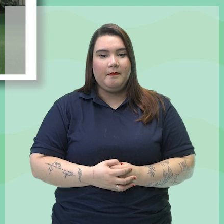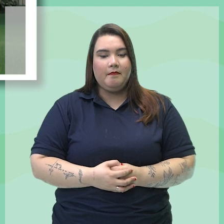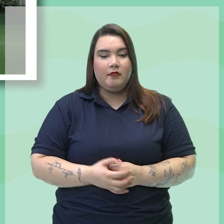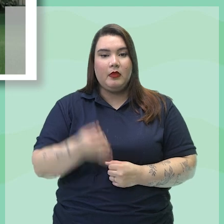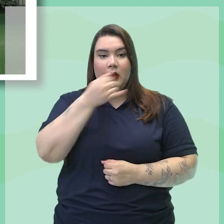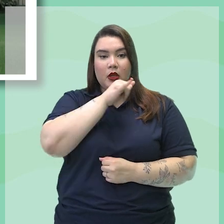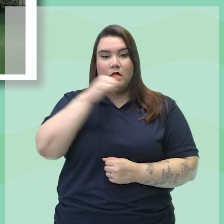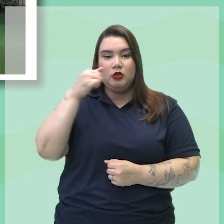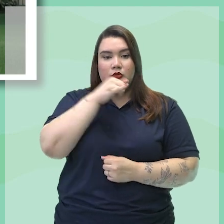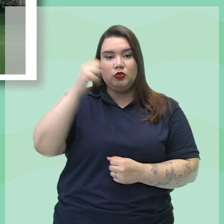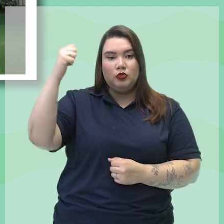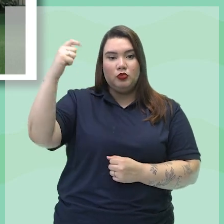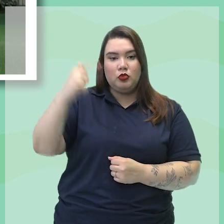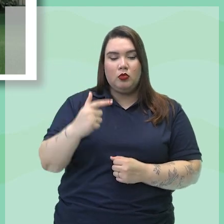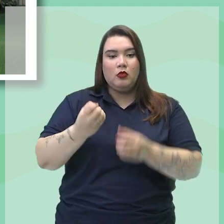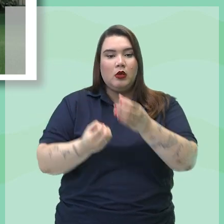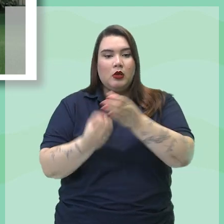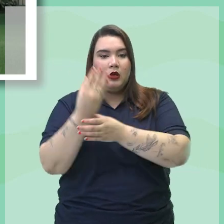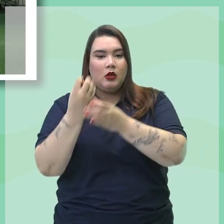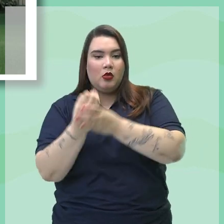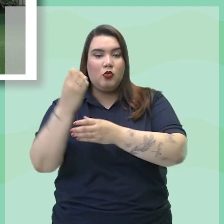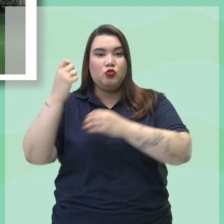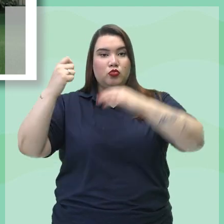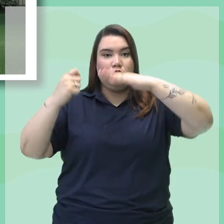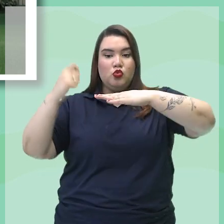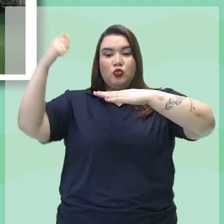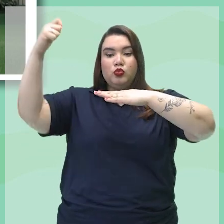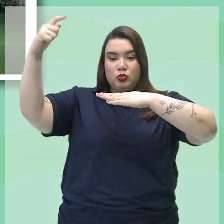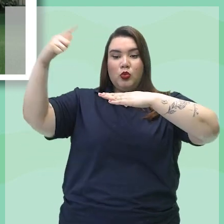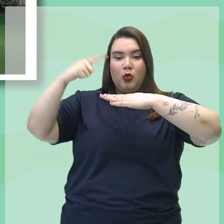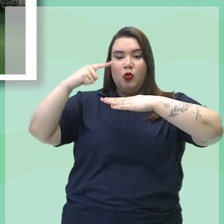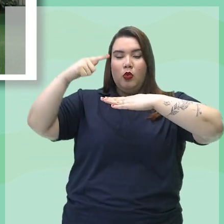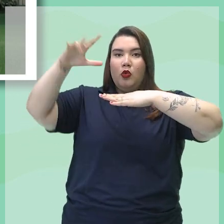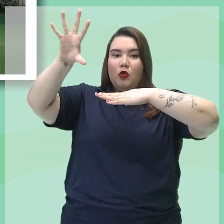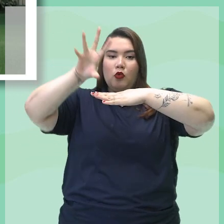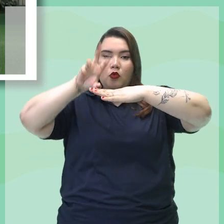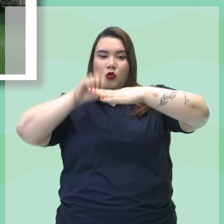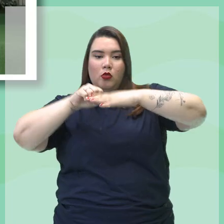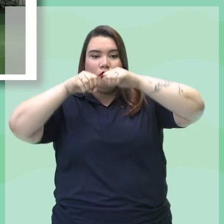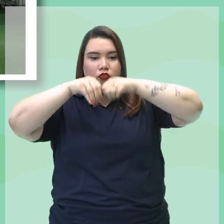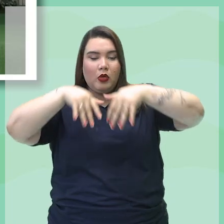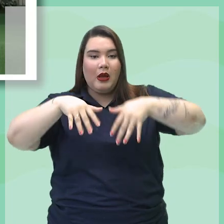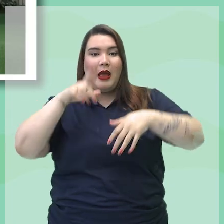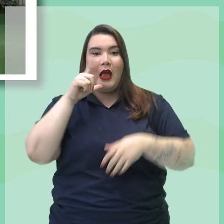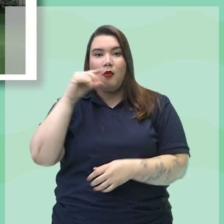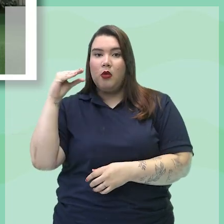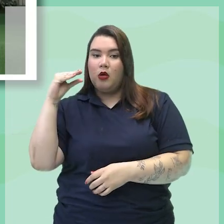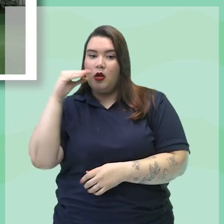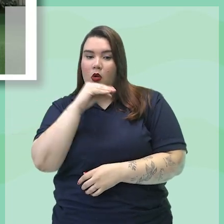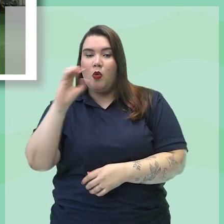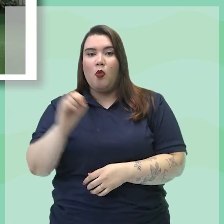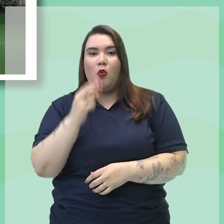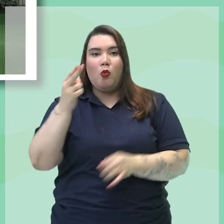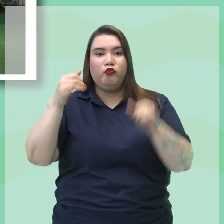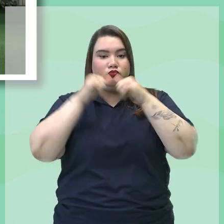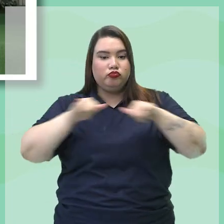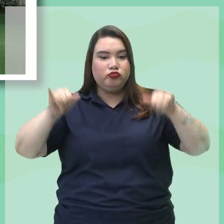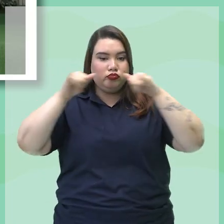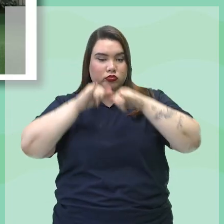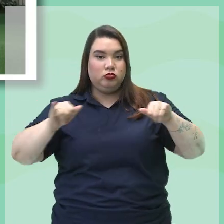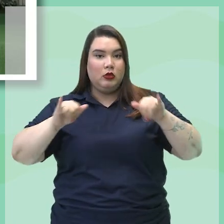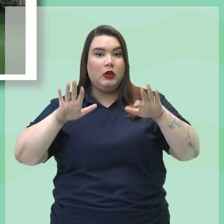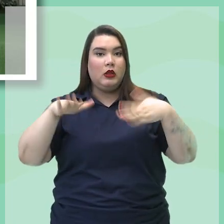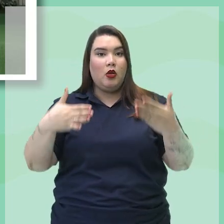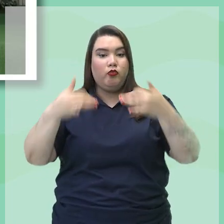Energia solar é a energia gerada a partir da luz do sol. Ela pode ser convertida em aquecimento de água ou em eletricidade. Para